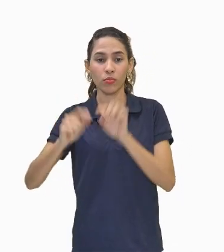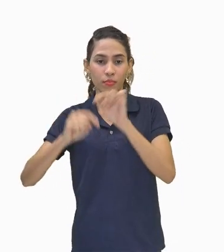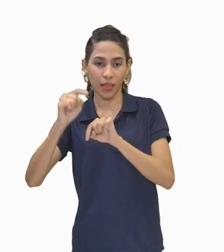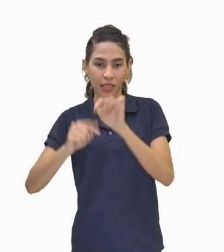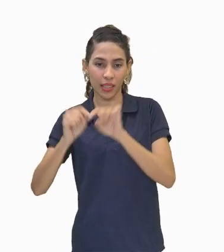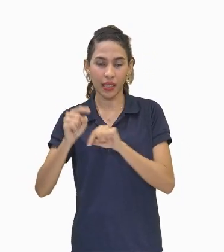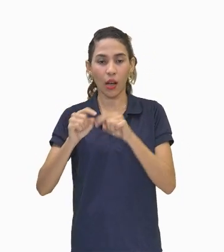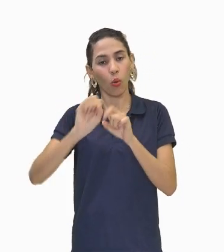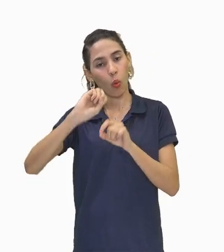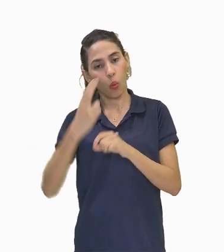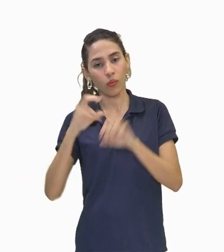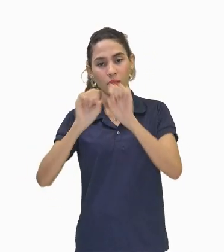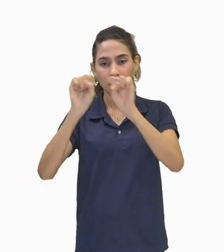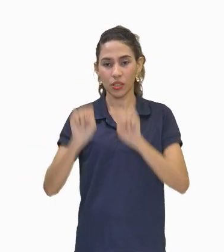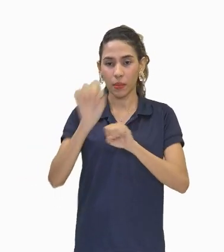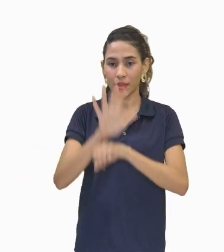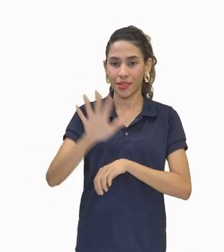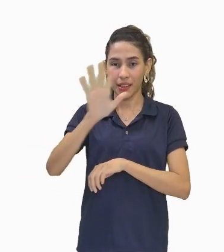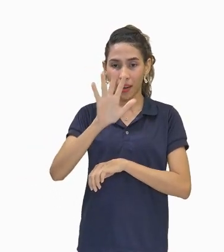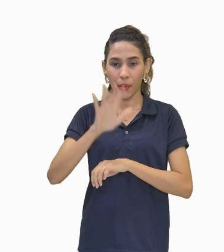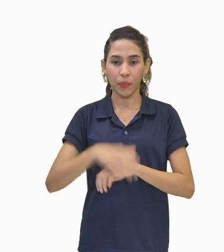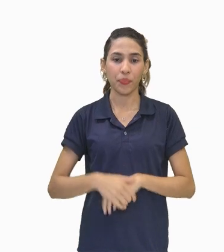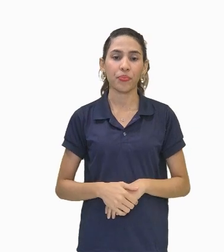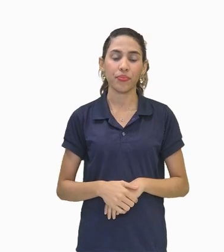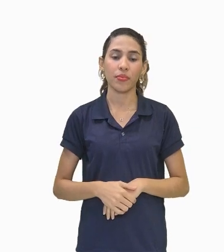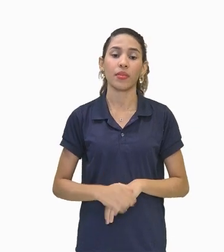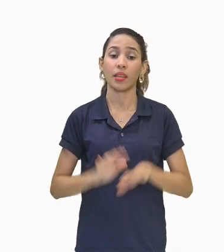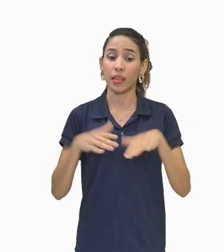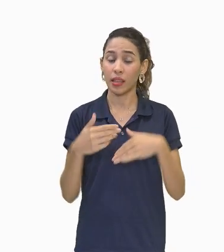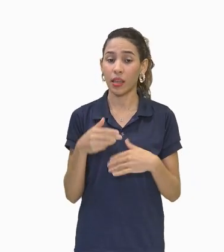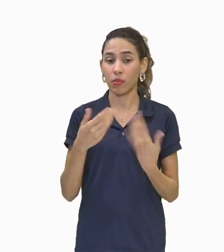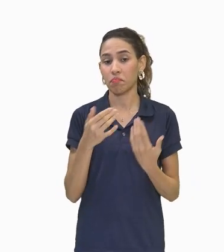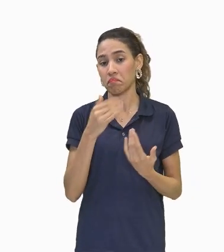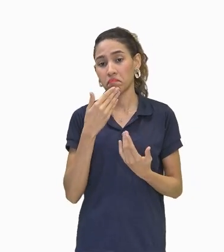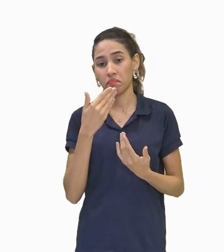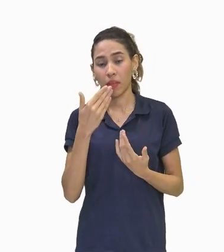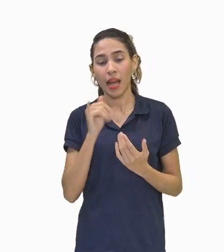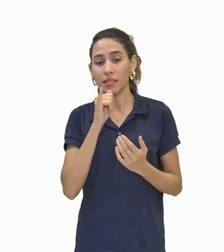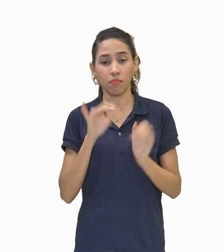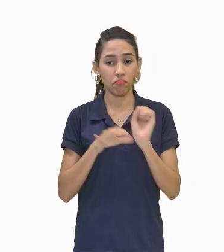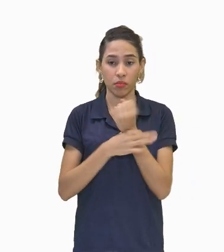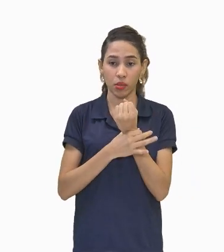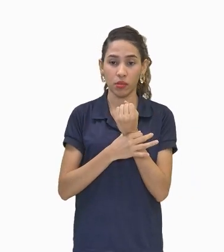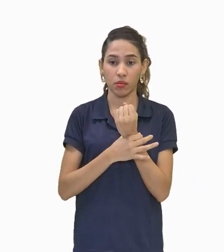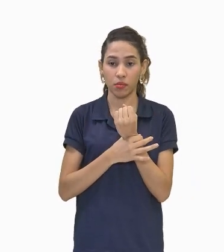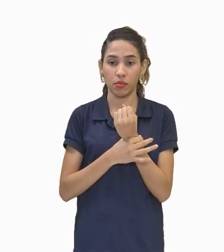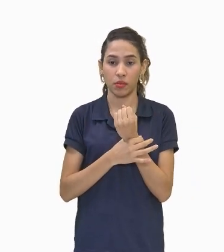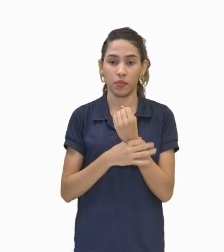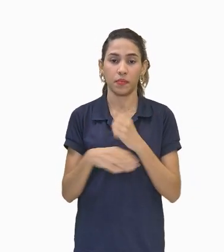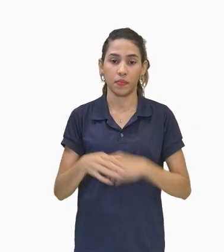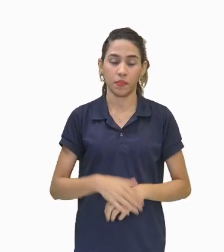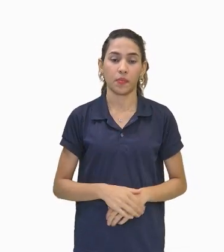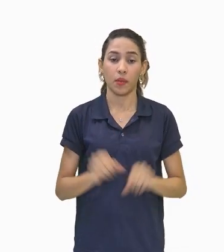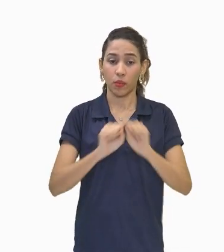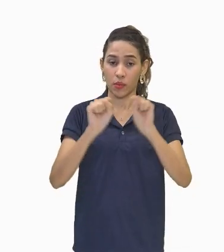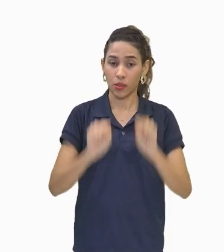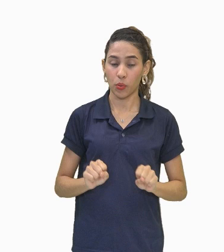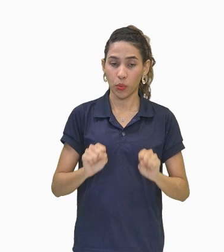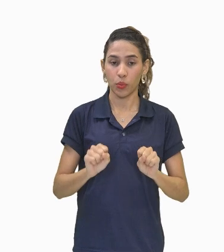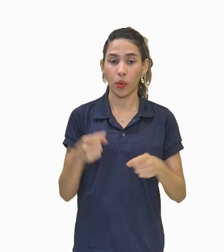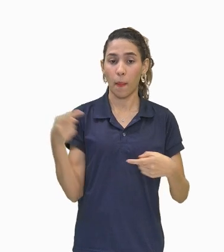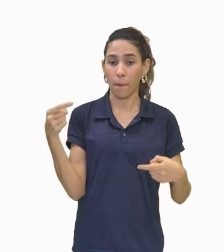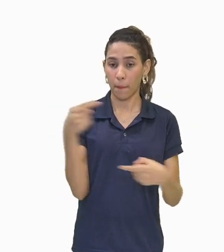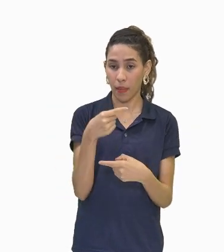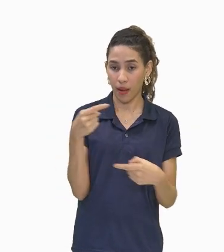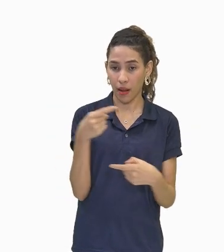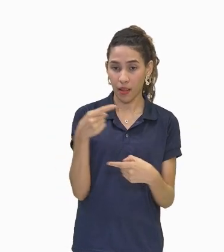segurança para um circuito em paralelo. E isso também torna a manutenção